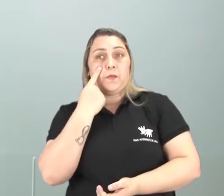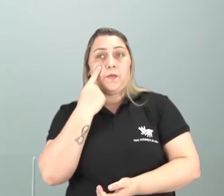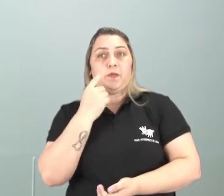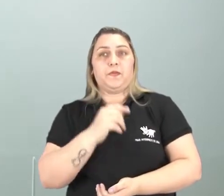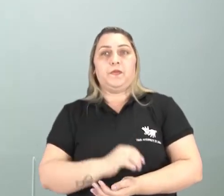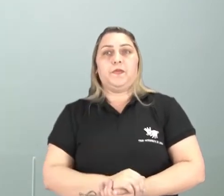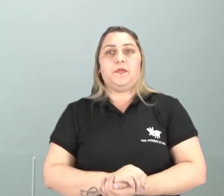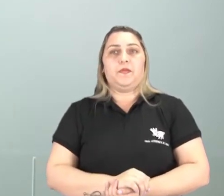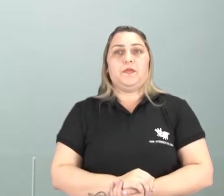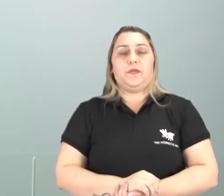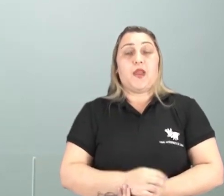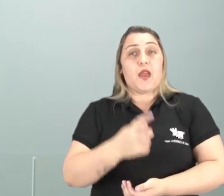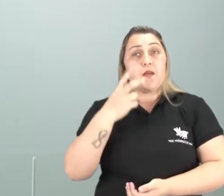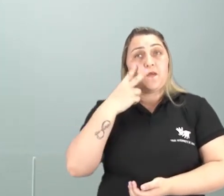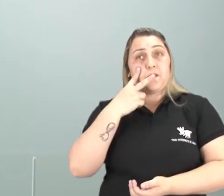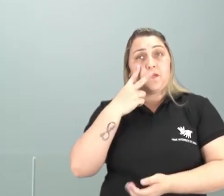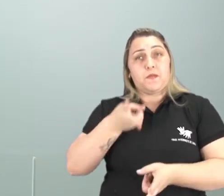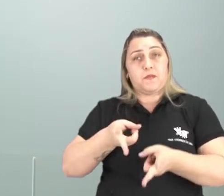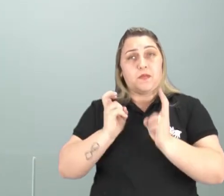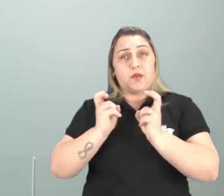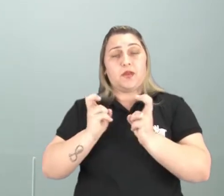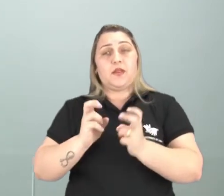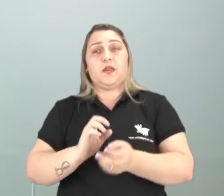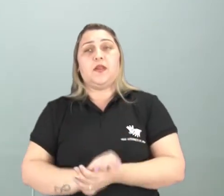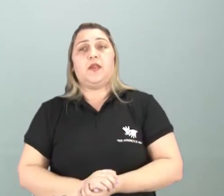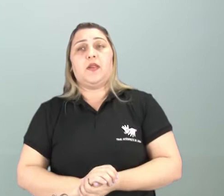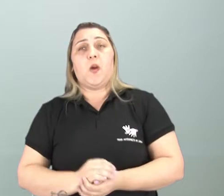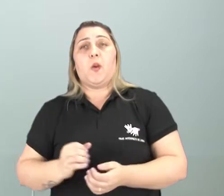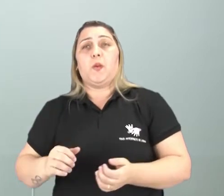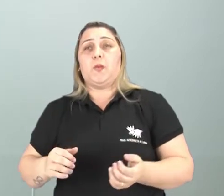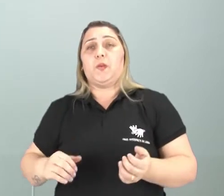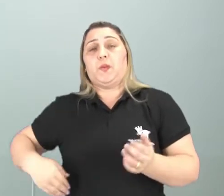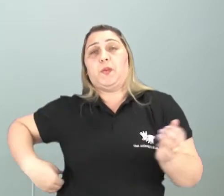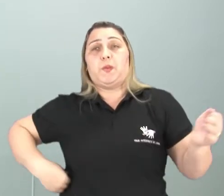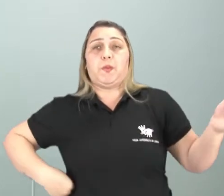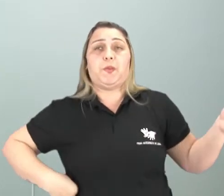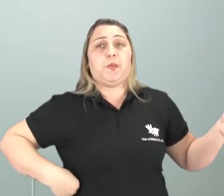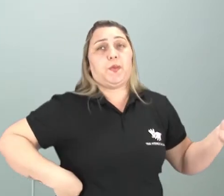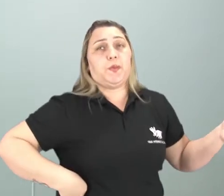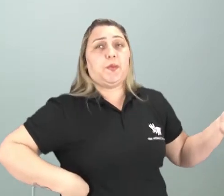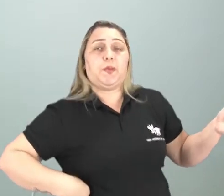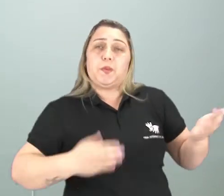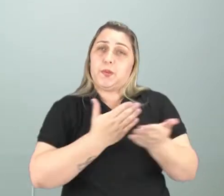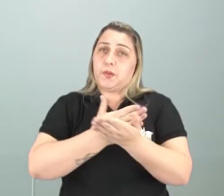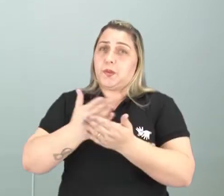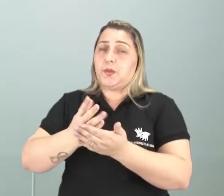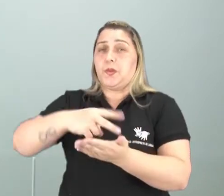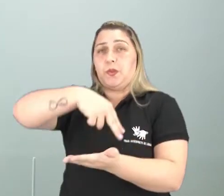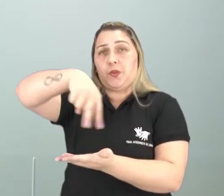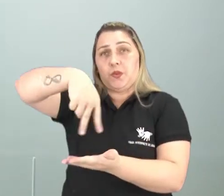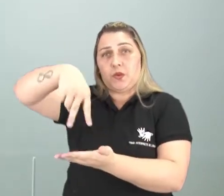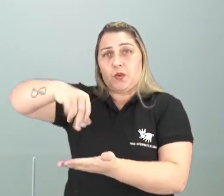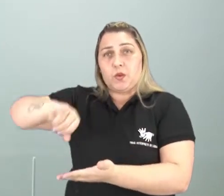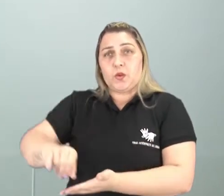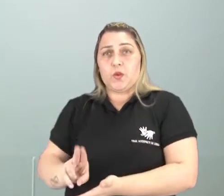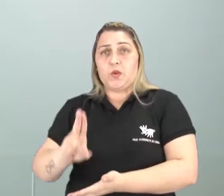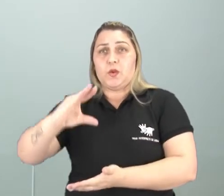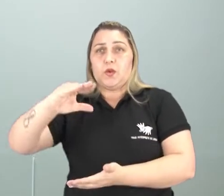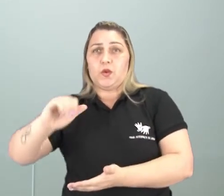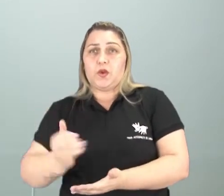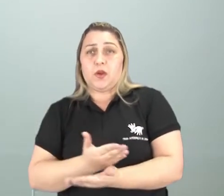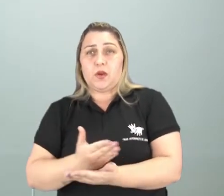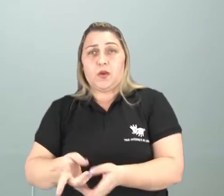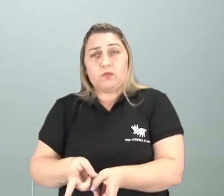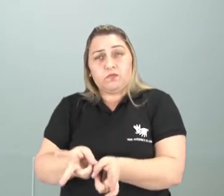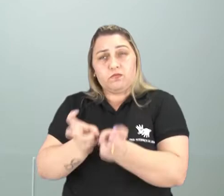só veja que quando os dançarinos de quadrilha foram dançar o juca